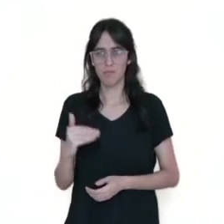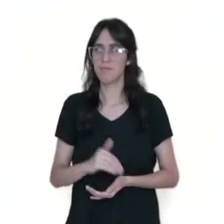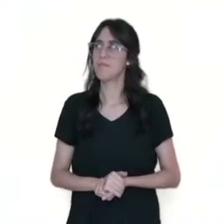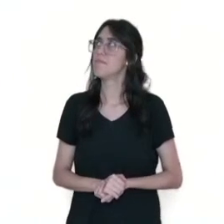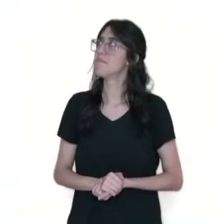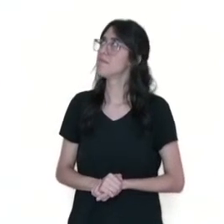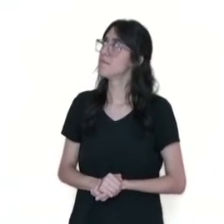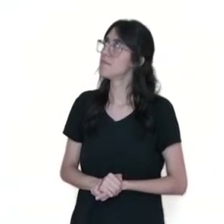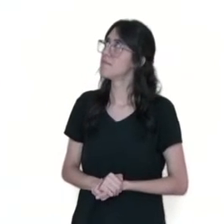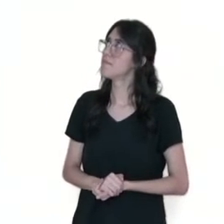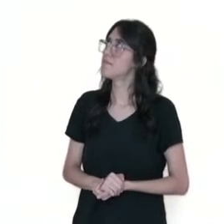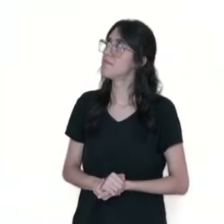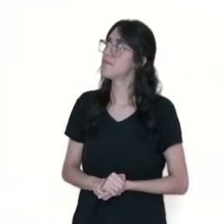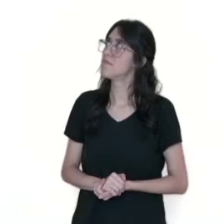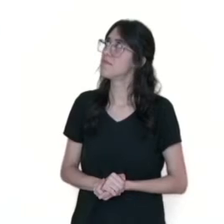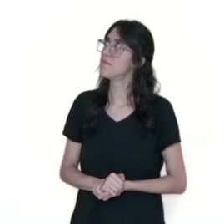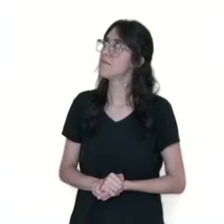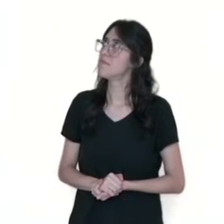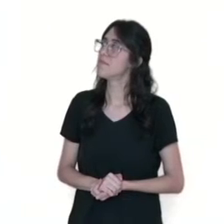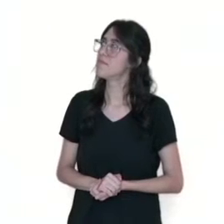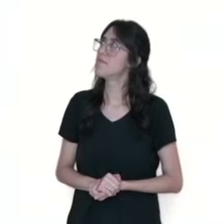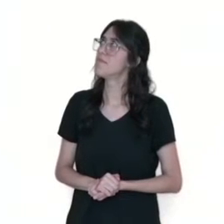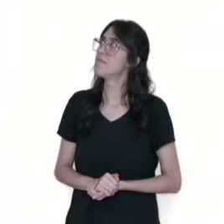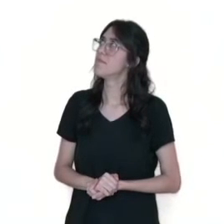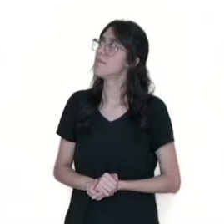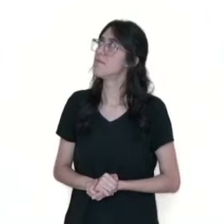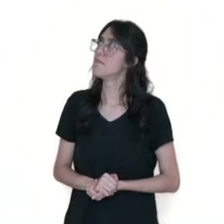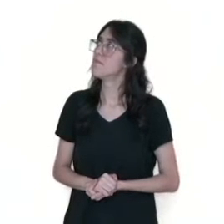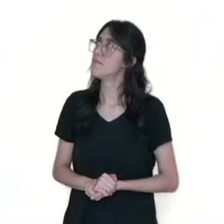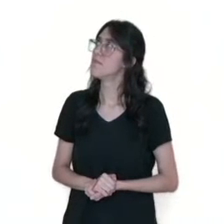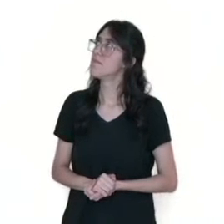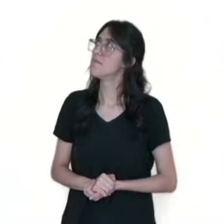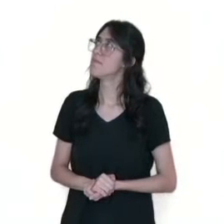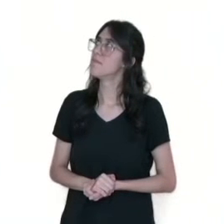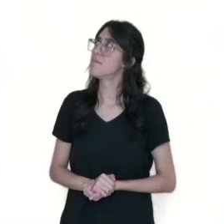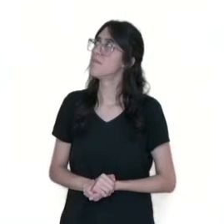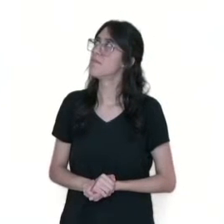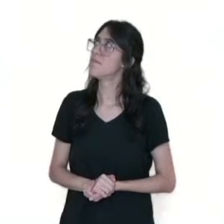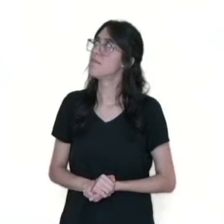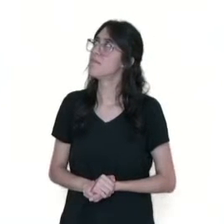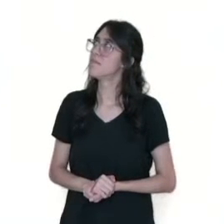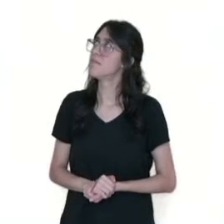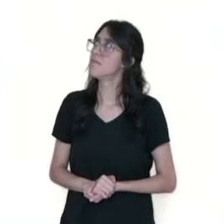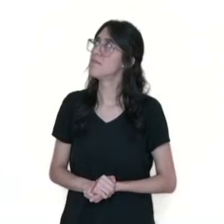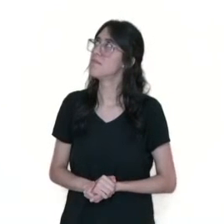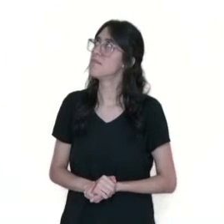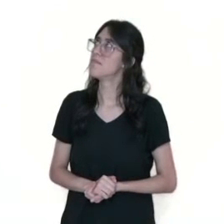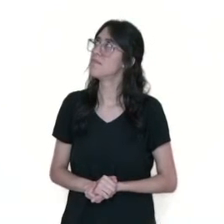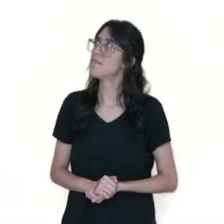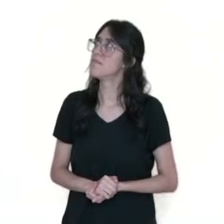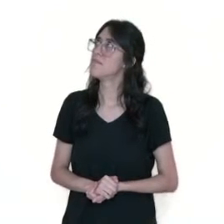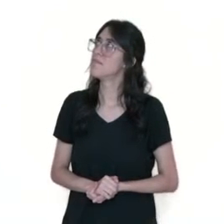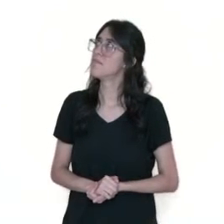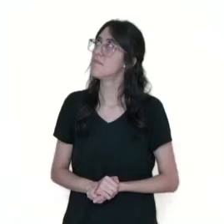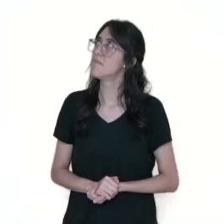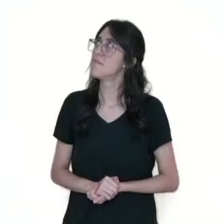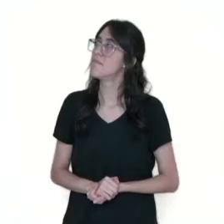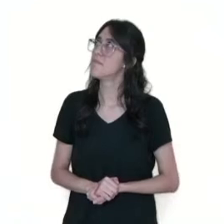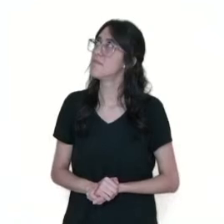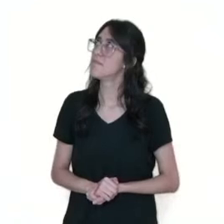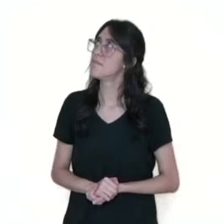Estônia, Geórgia, Cazaquistão, Quirguistão, Letônia, Lituânia,